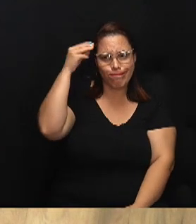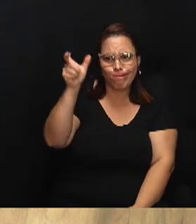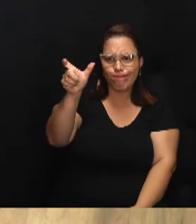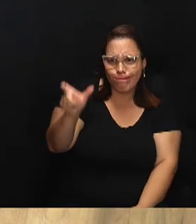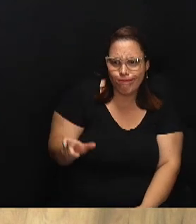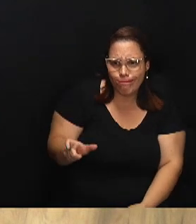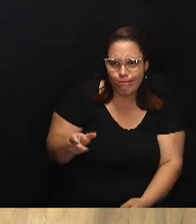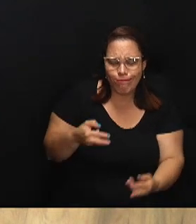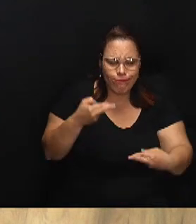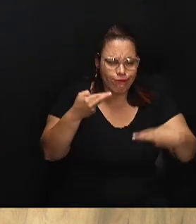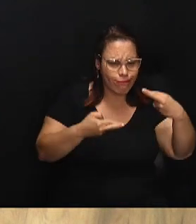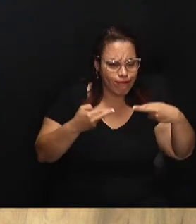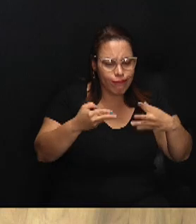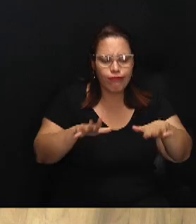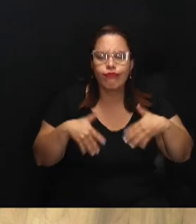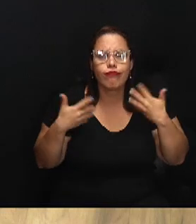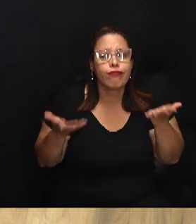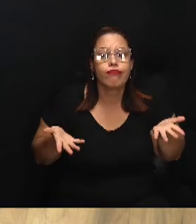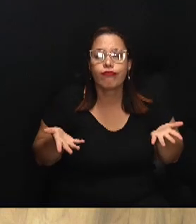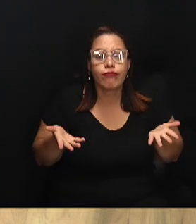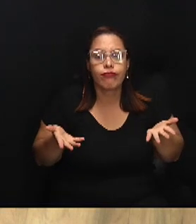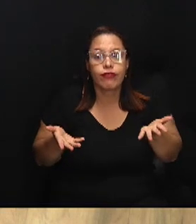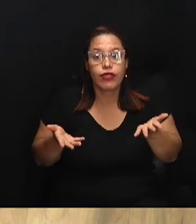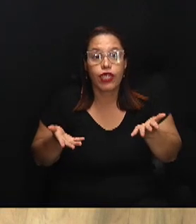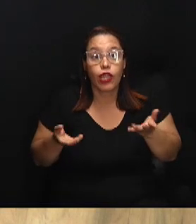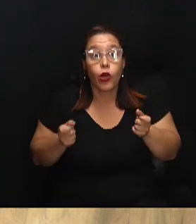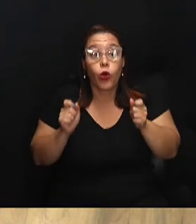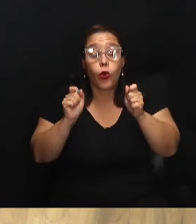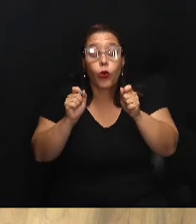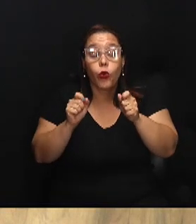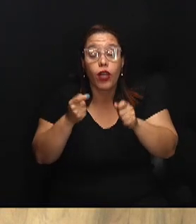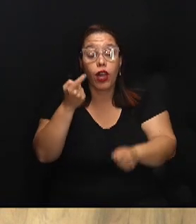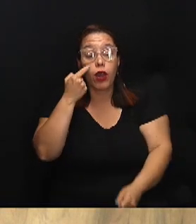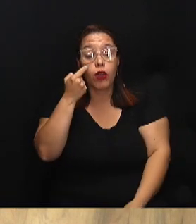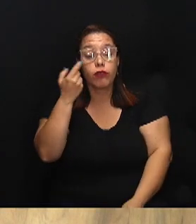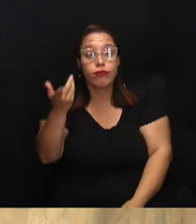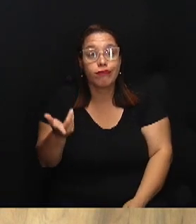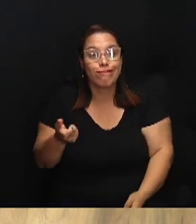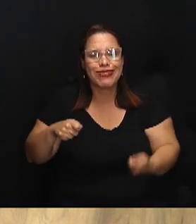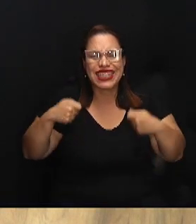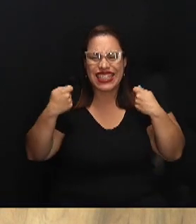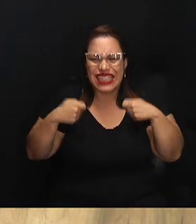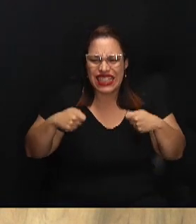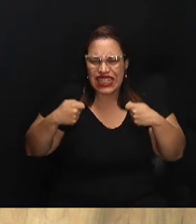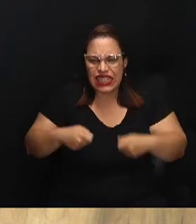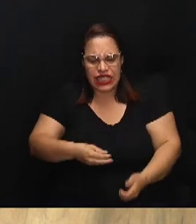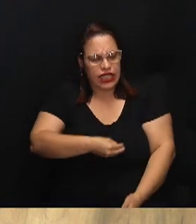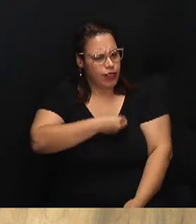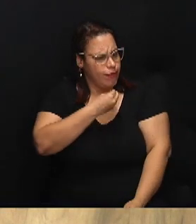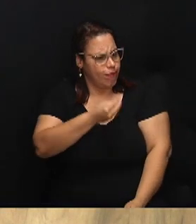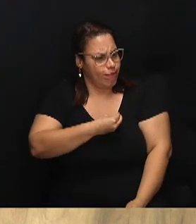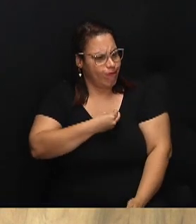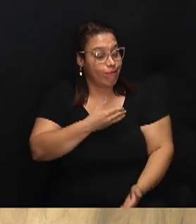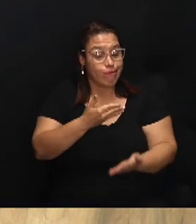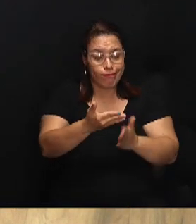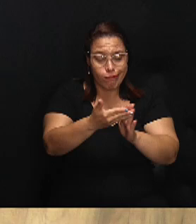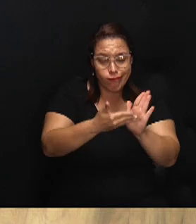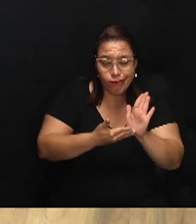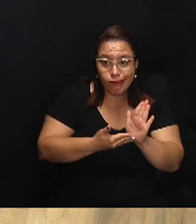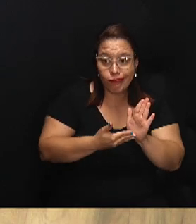está relacionada à forma como ela reage às exigências da vida e ao modo